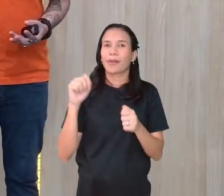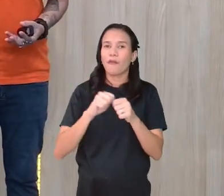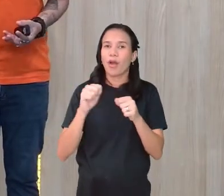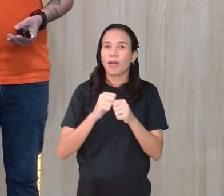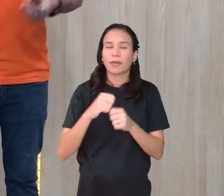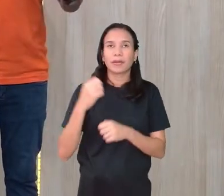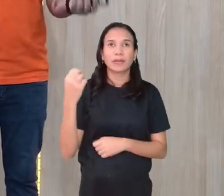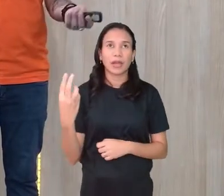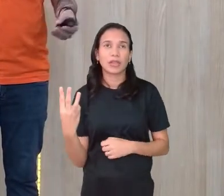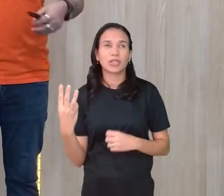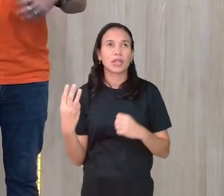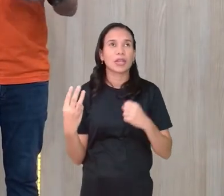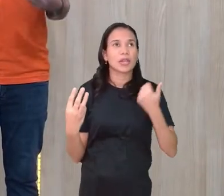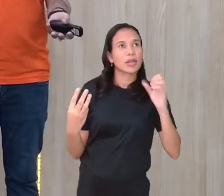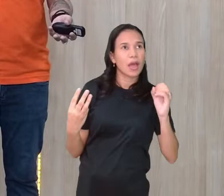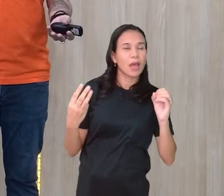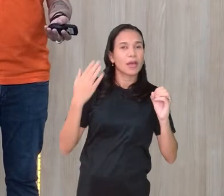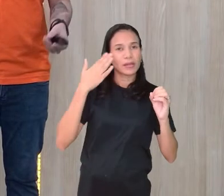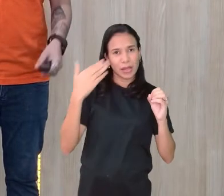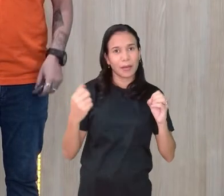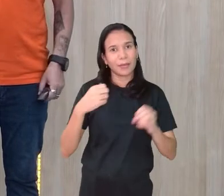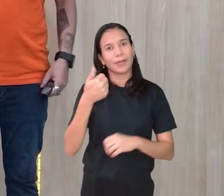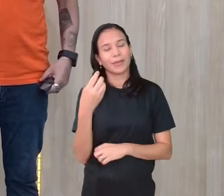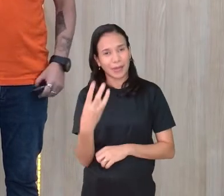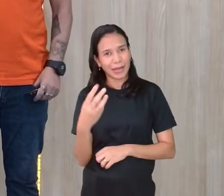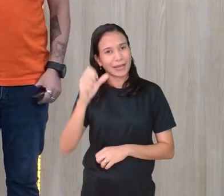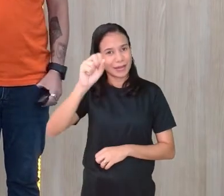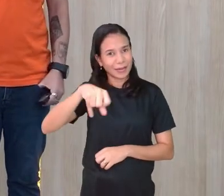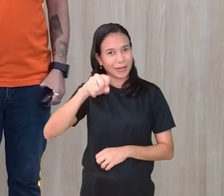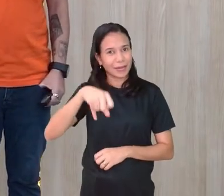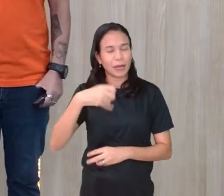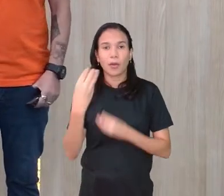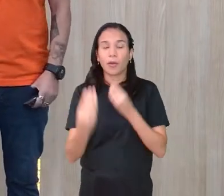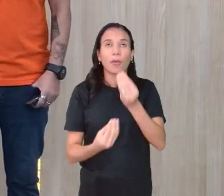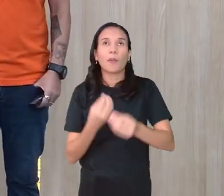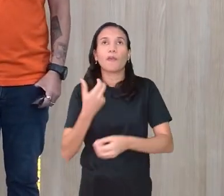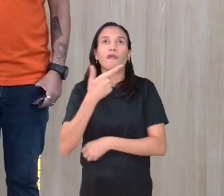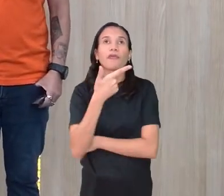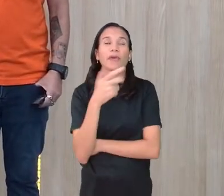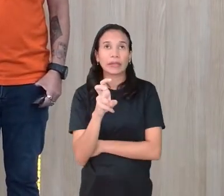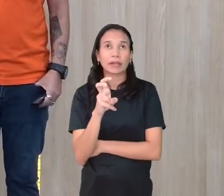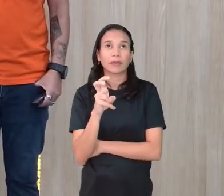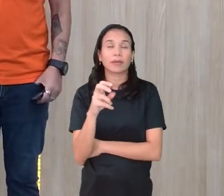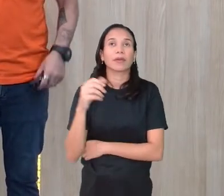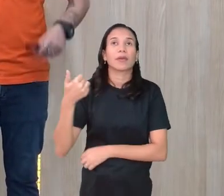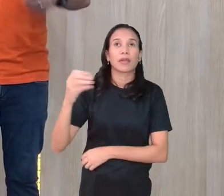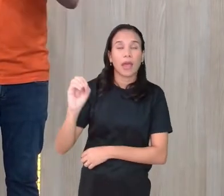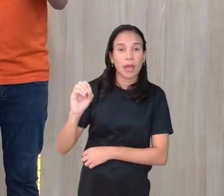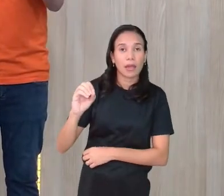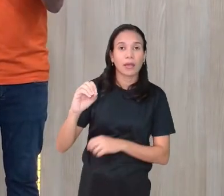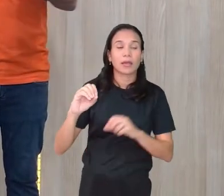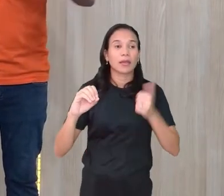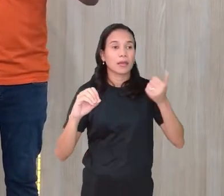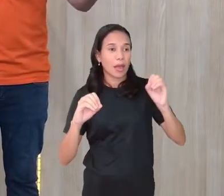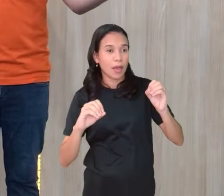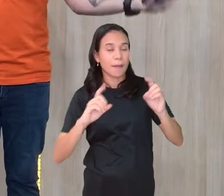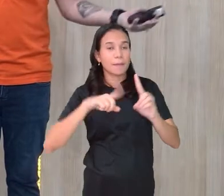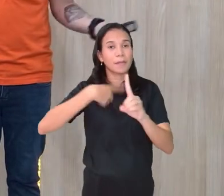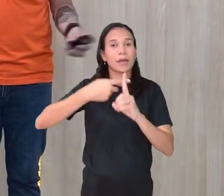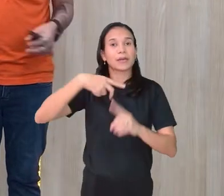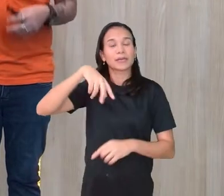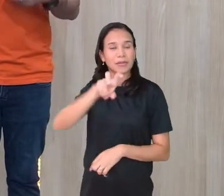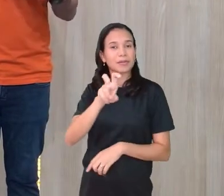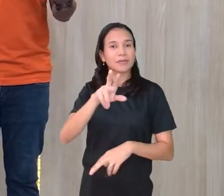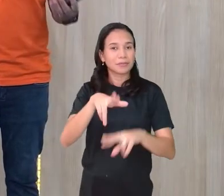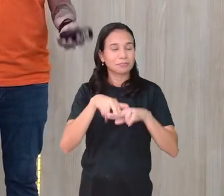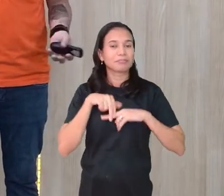de 3 e a tabuada de 10, tu sabe a tabuada de 13. Como seria a tabuada de 25? É a tabuada de 10, a tabuada de 10 e a tabuada de 5.